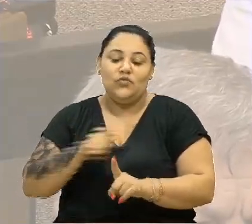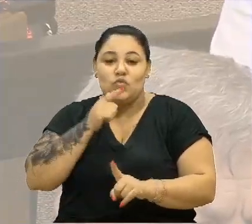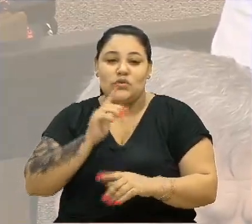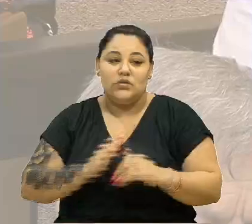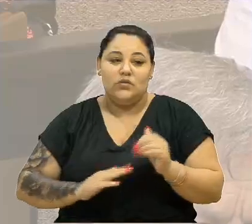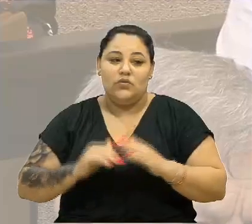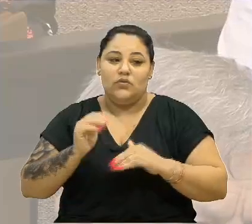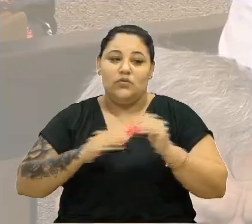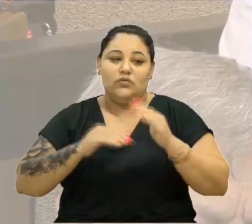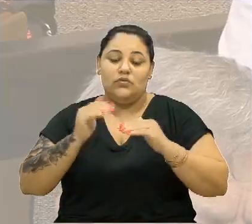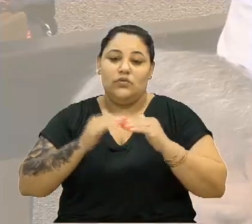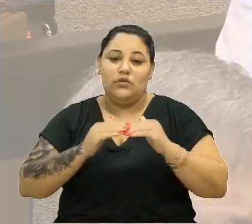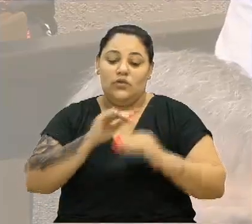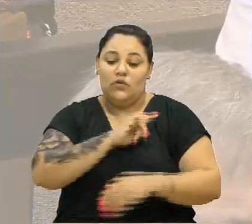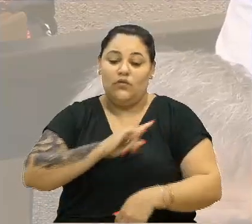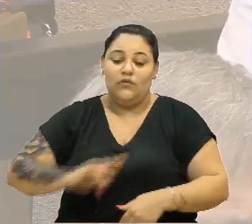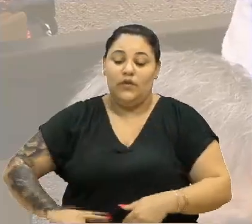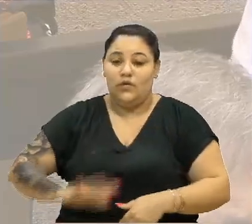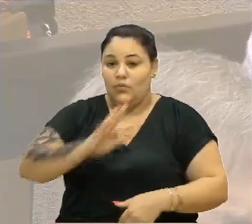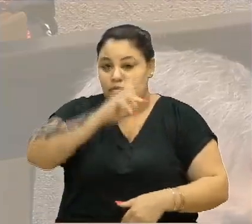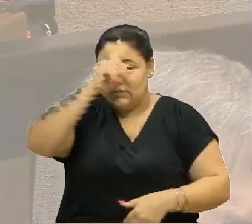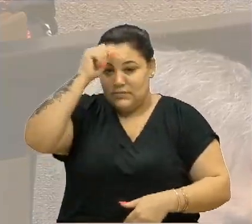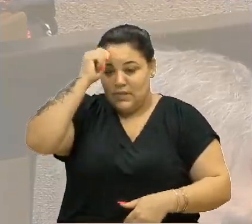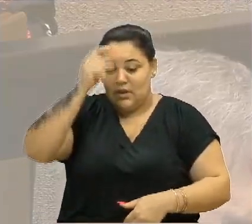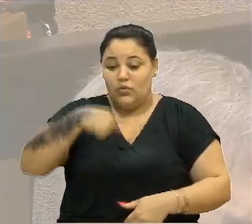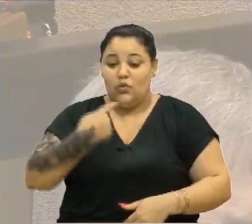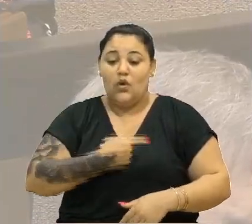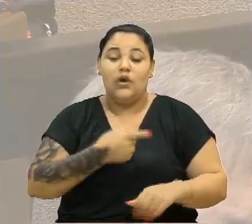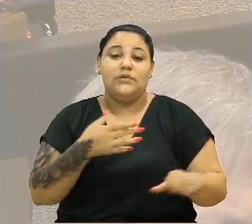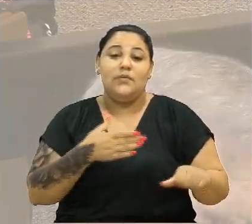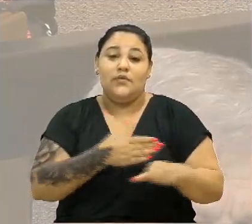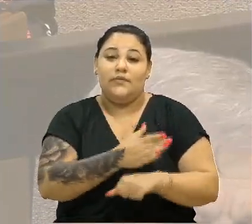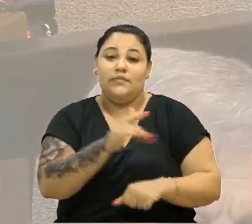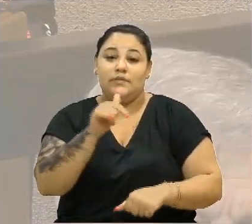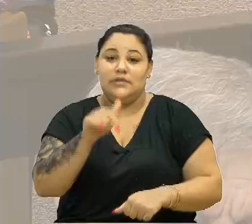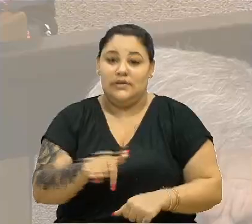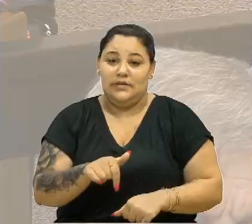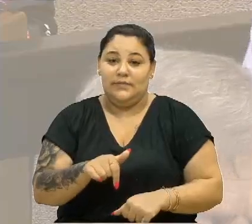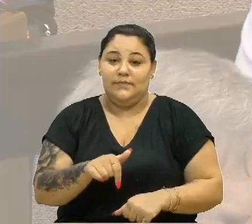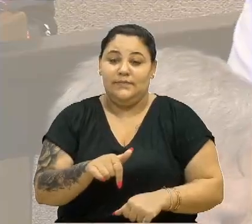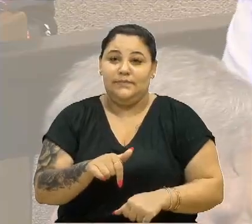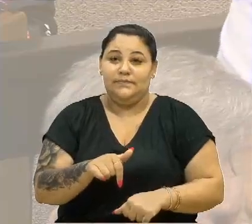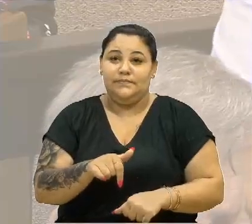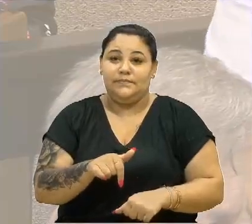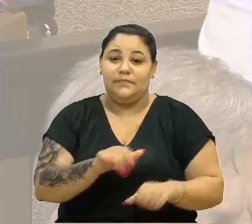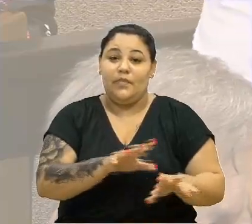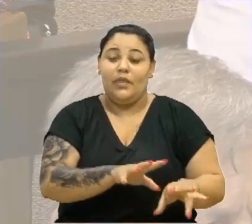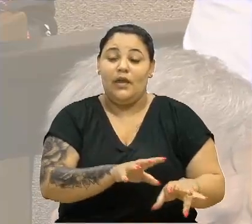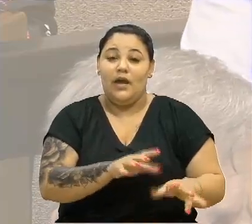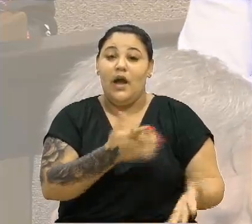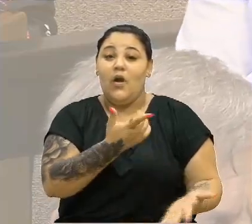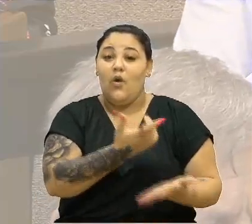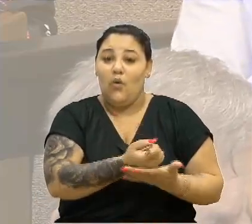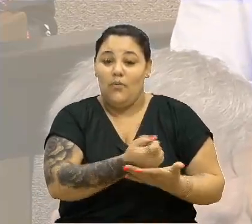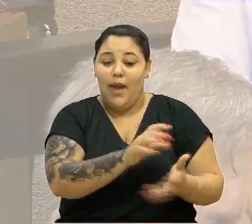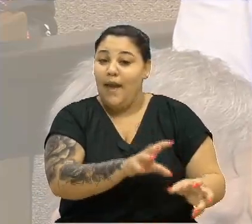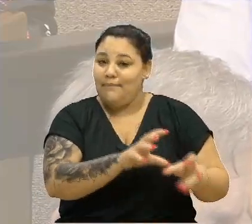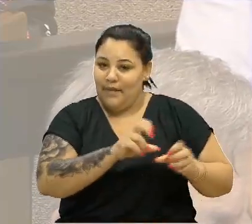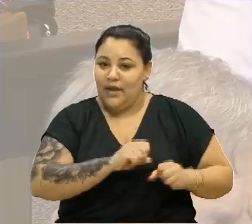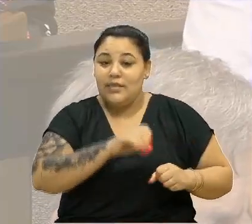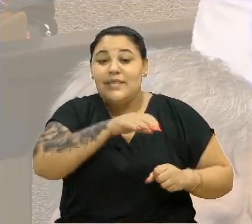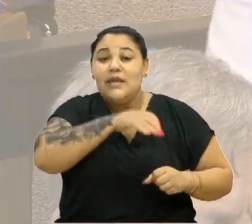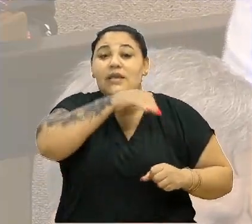governo municipal e trazer para esta casa, a qual nós aprovamos aqui, a aquisição de terrenos